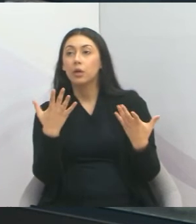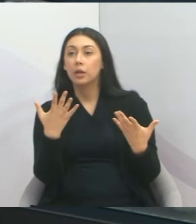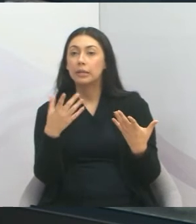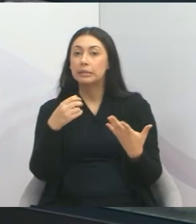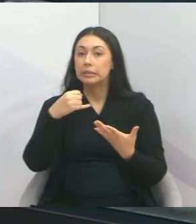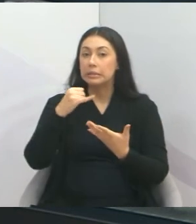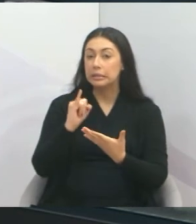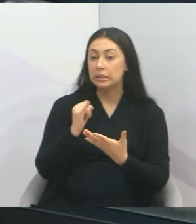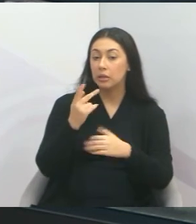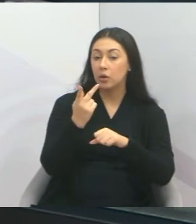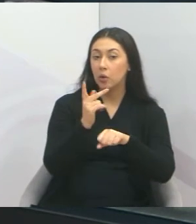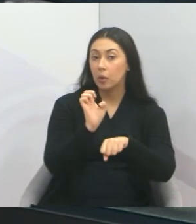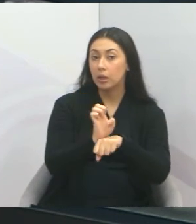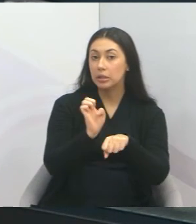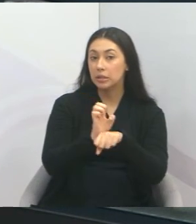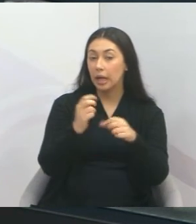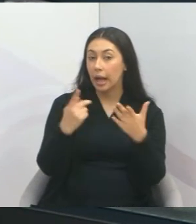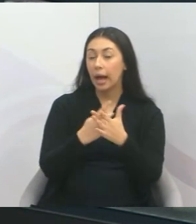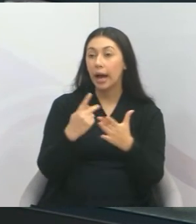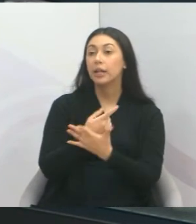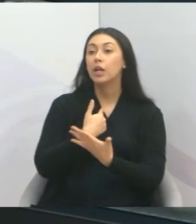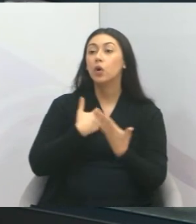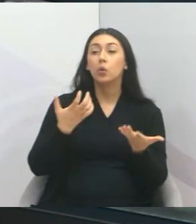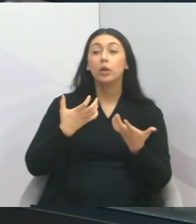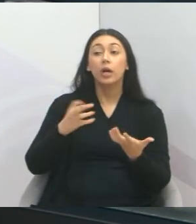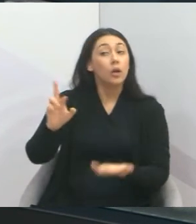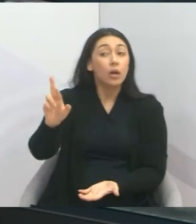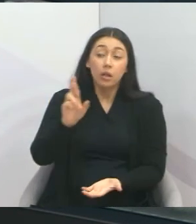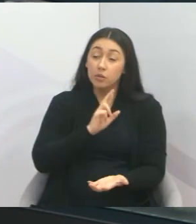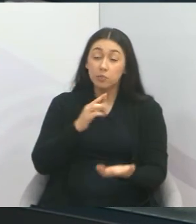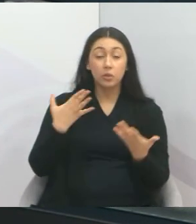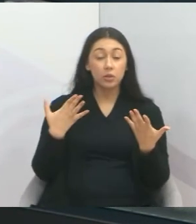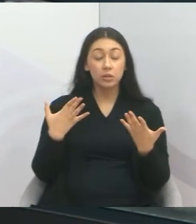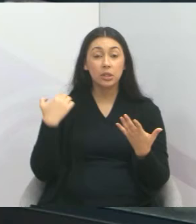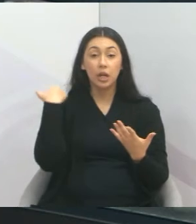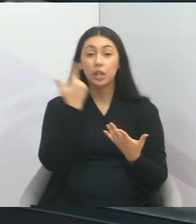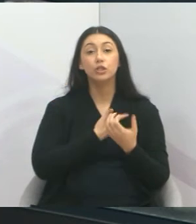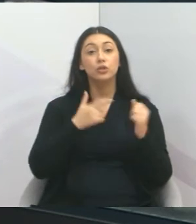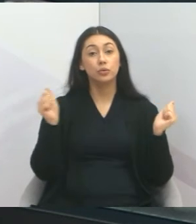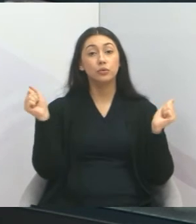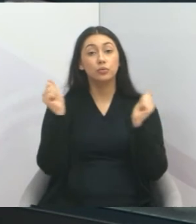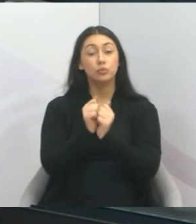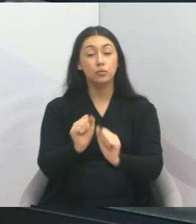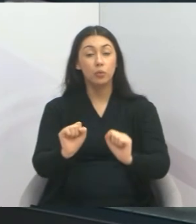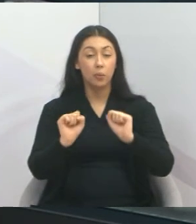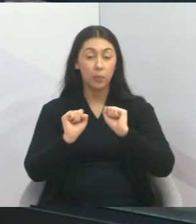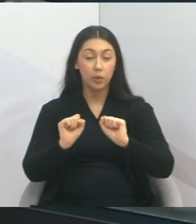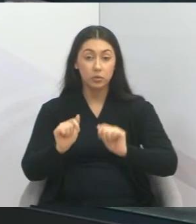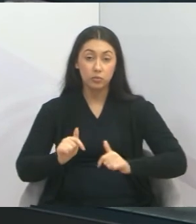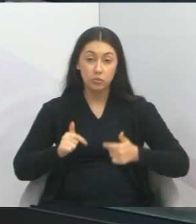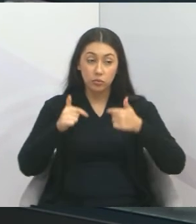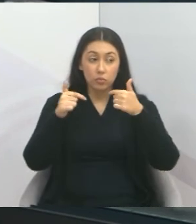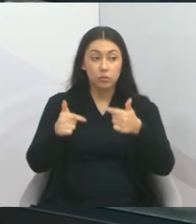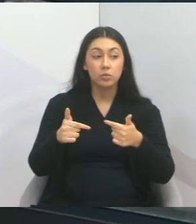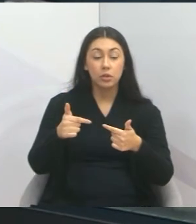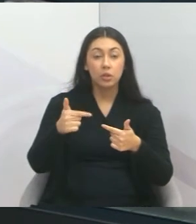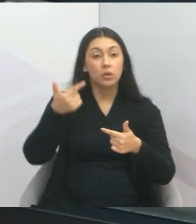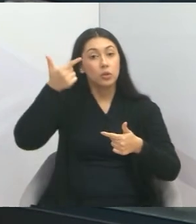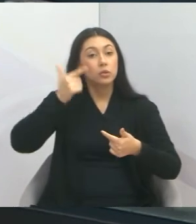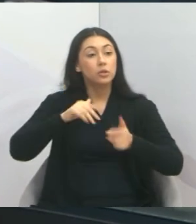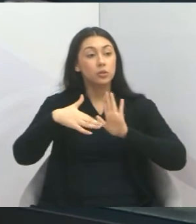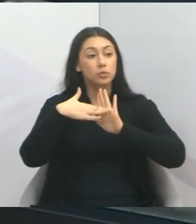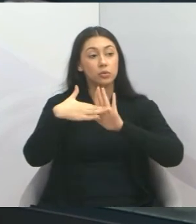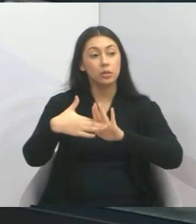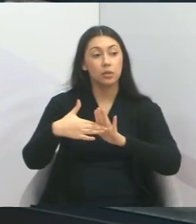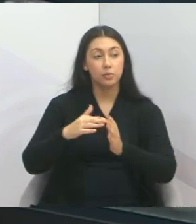falha no estado é isso que eu estou pedindo informação para que a gente juntos a gente possa batalhar para ter a